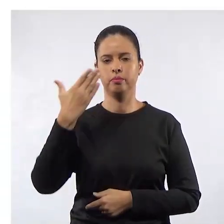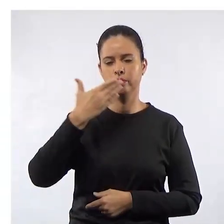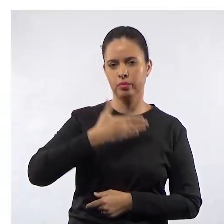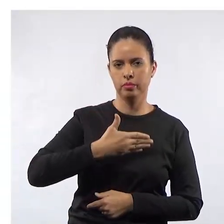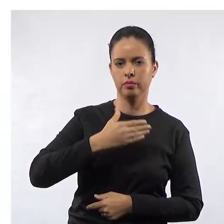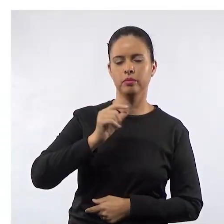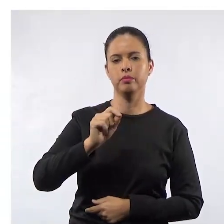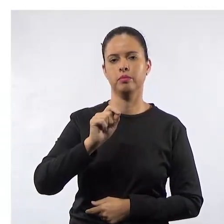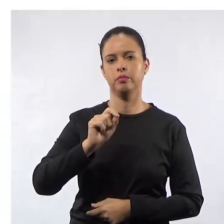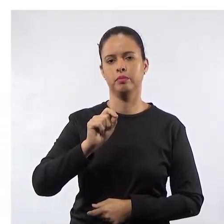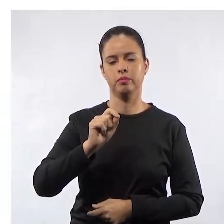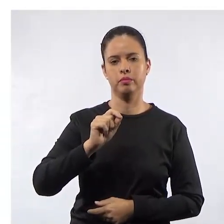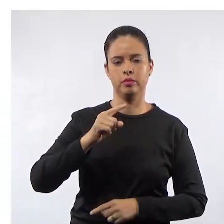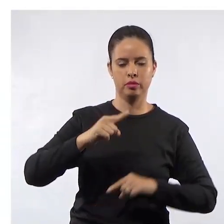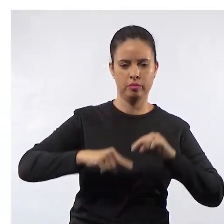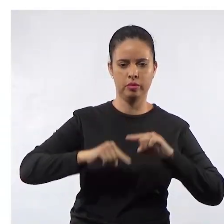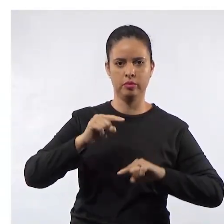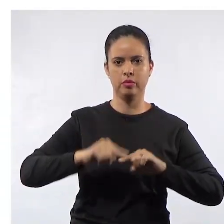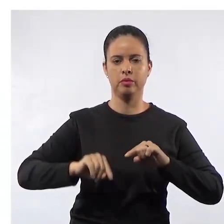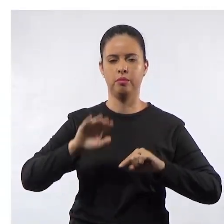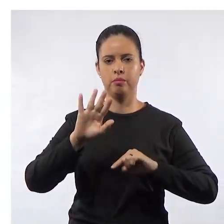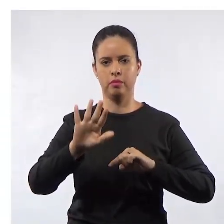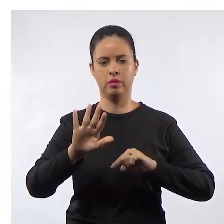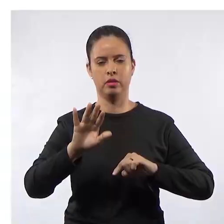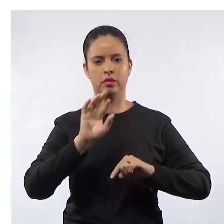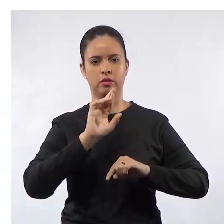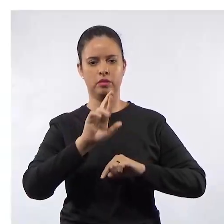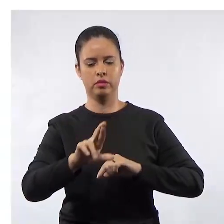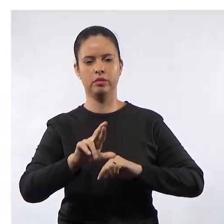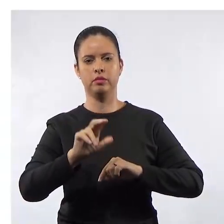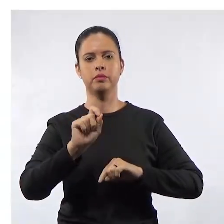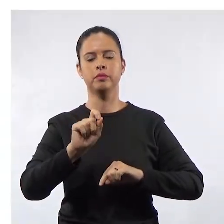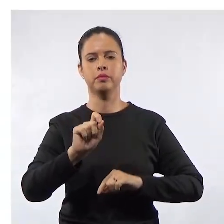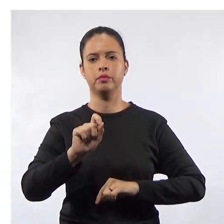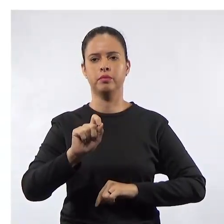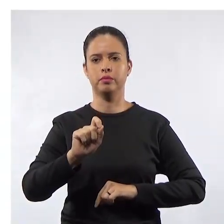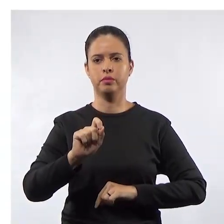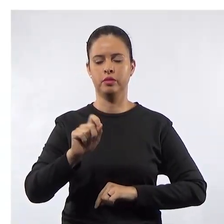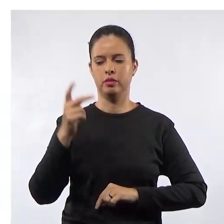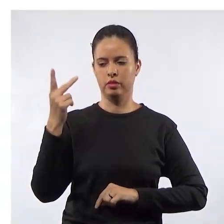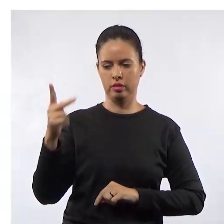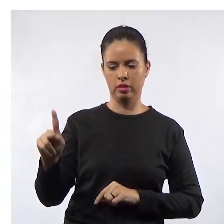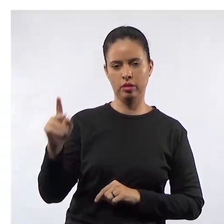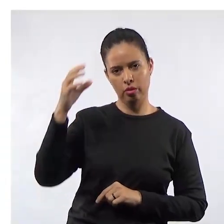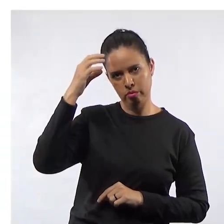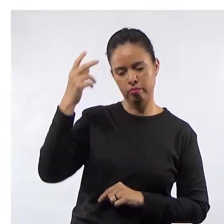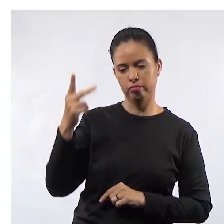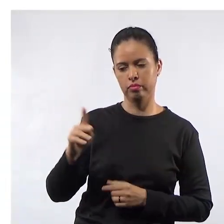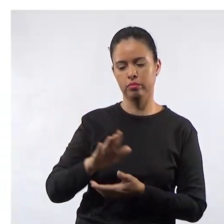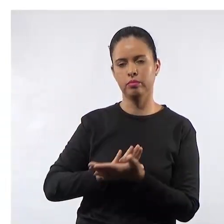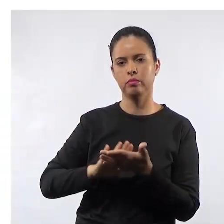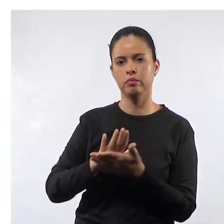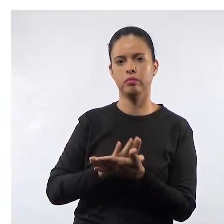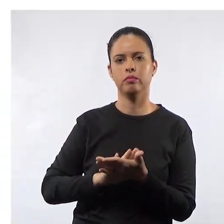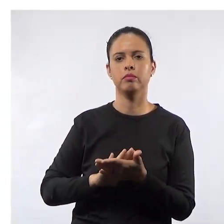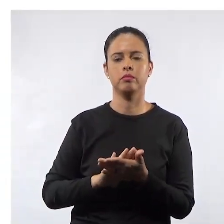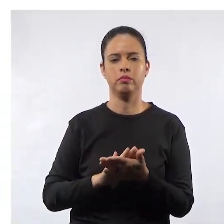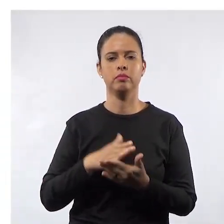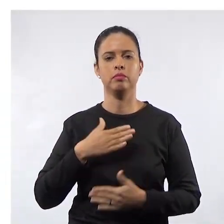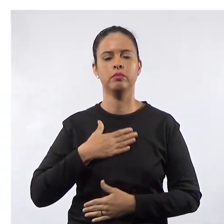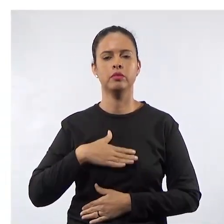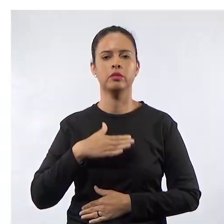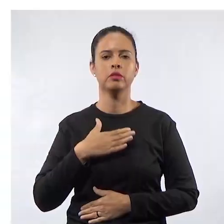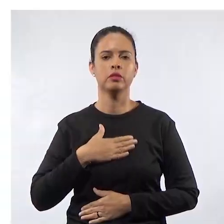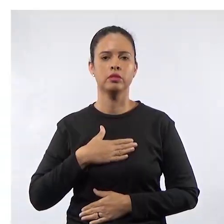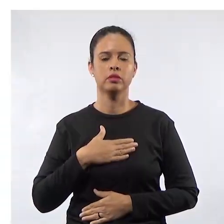que o dano, apesar de ter sido causado pelo produto, não foi resultado de nenhuma ação ou omissão sua, tá? Então, é bem